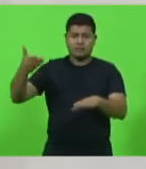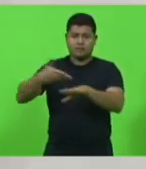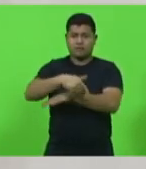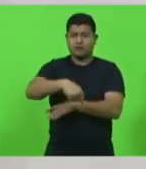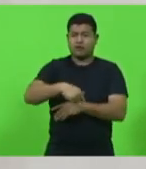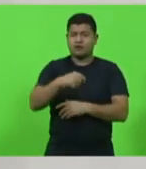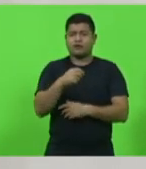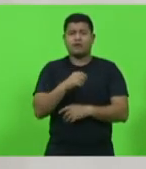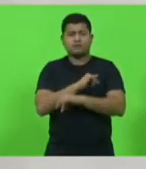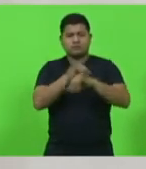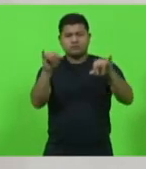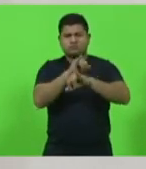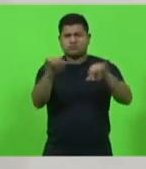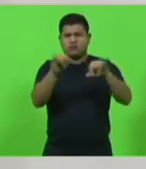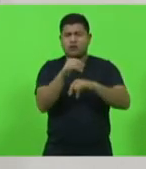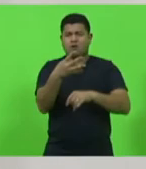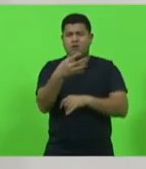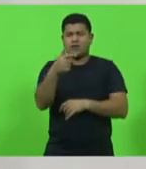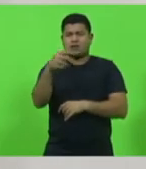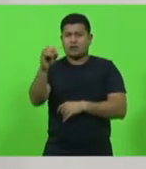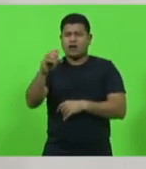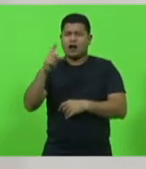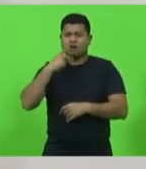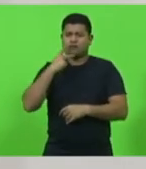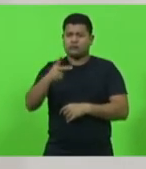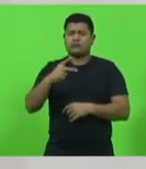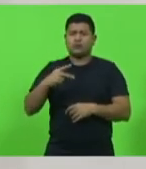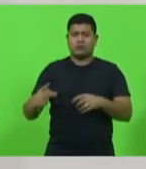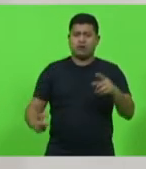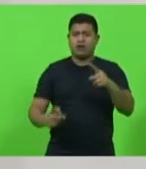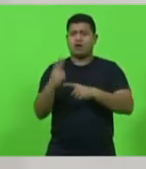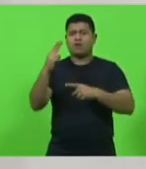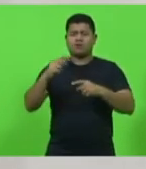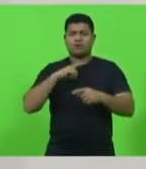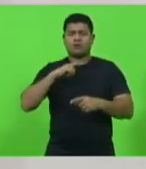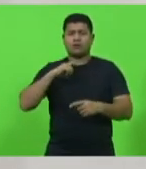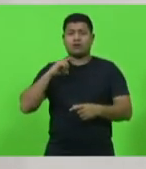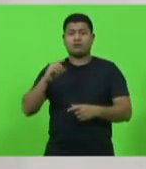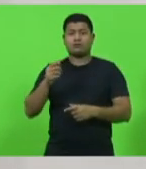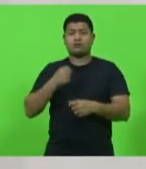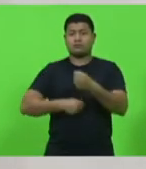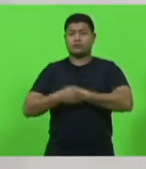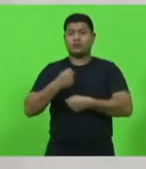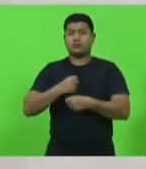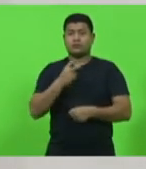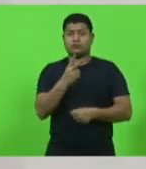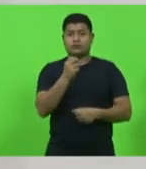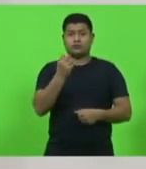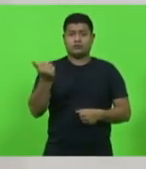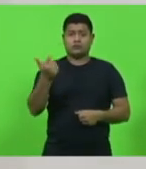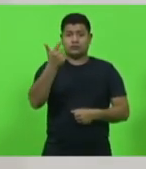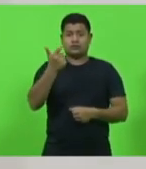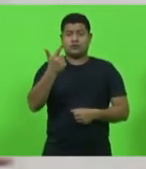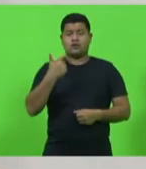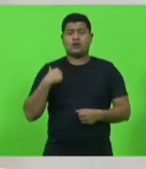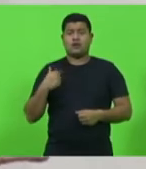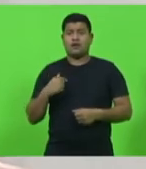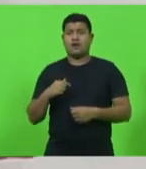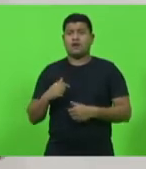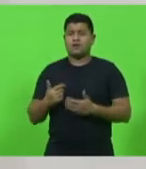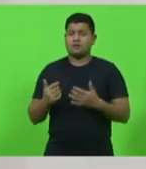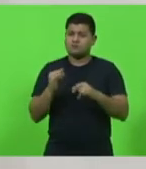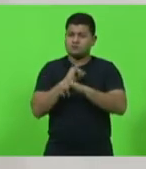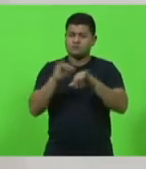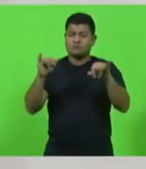que ia inaugurar, marcou data. Em 2012, eles iam inaugurar a 470. E